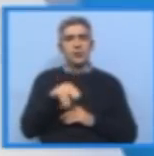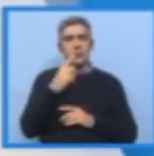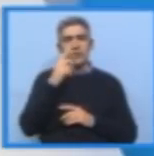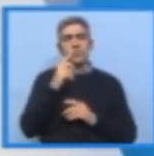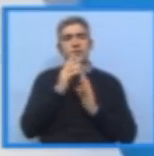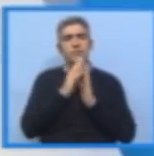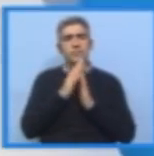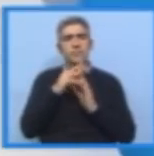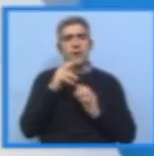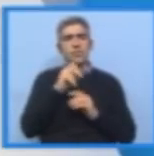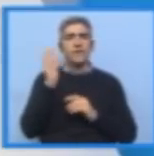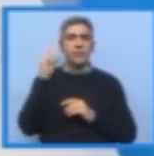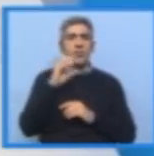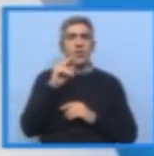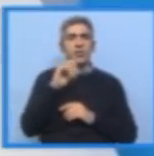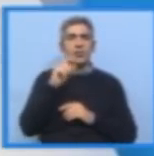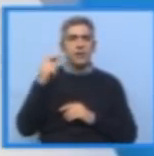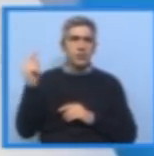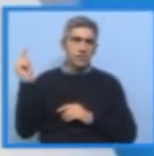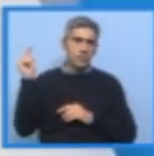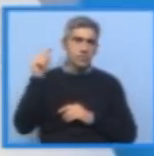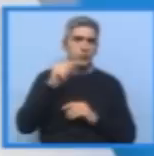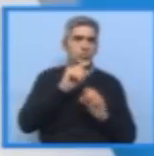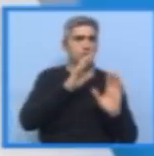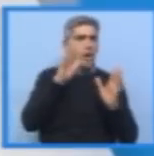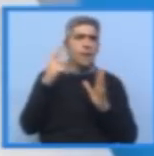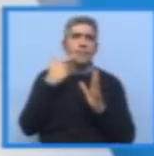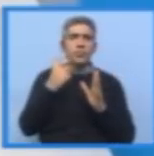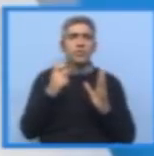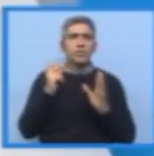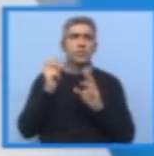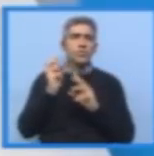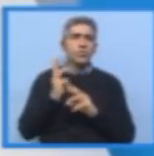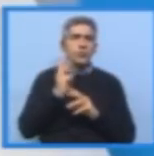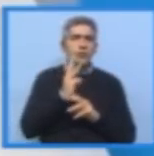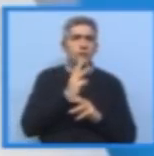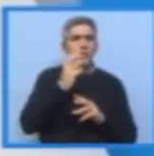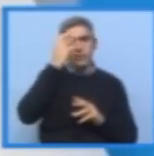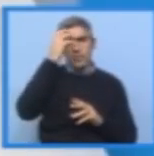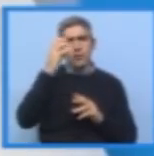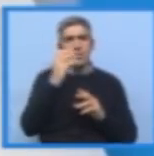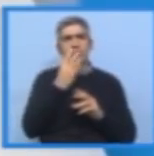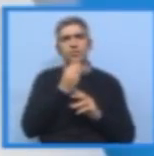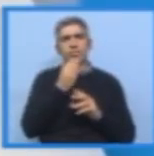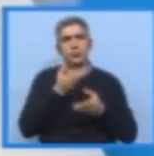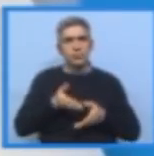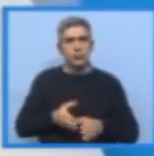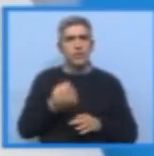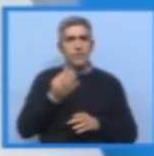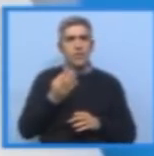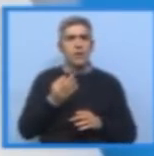magos vindos do Oriente. Onde está, perguntaram eles, o rei dos judeus que acaba de